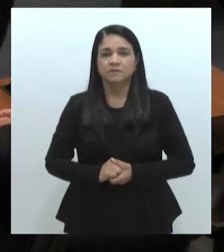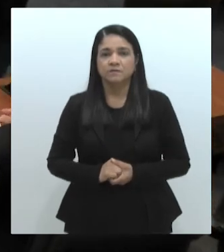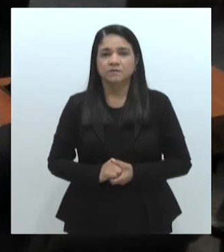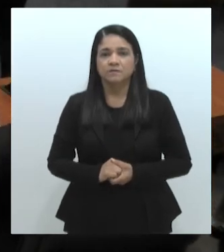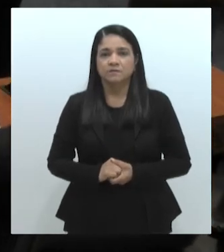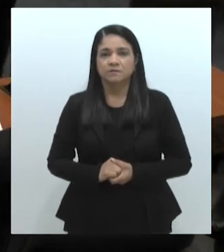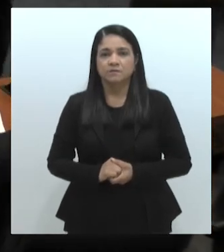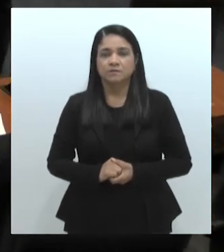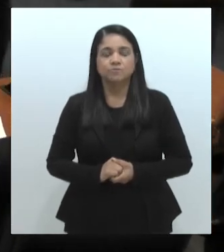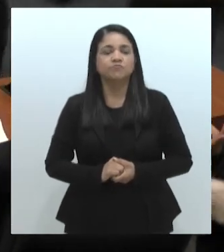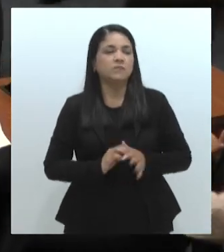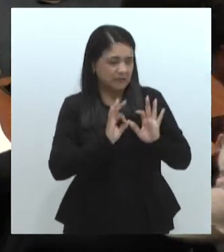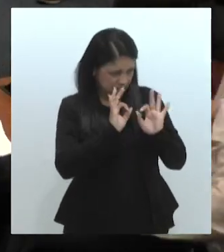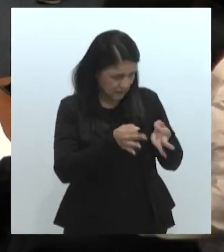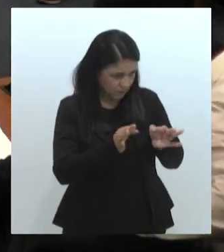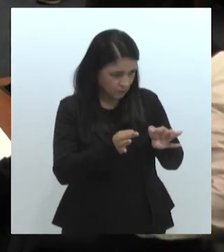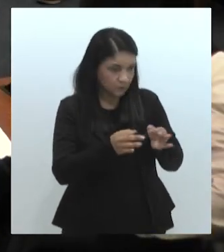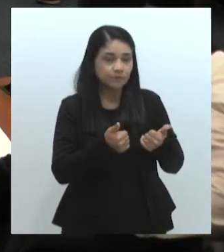É isso mesmo, então está certo.